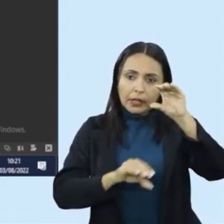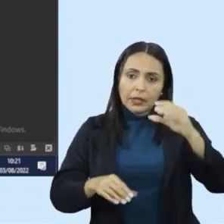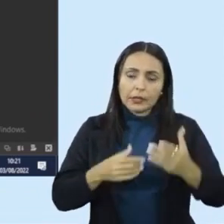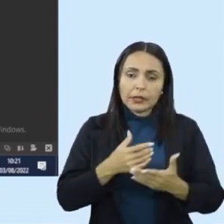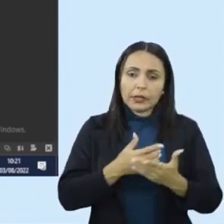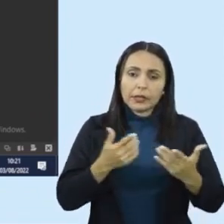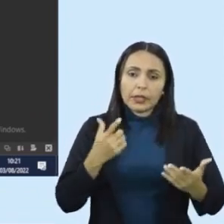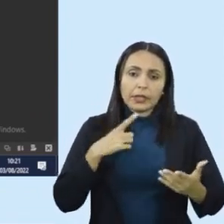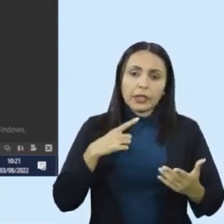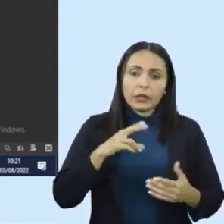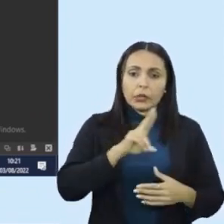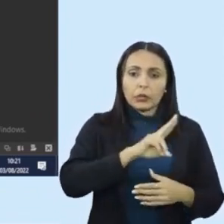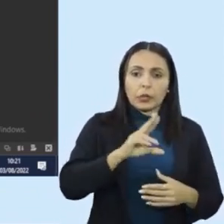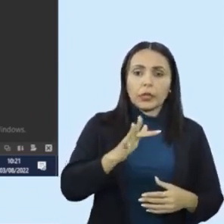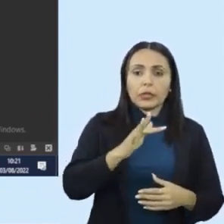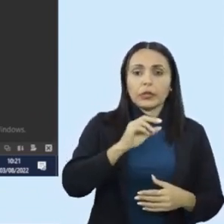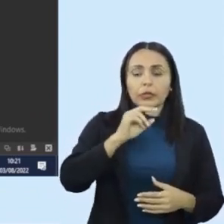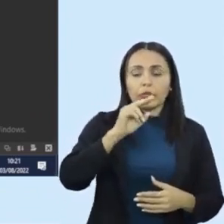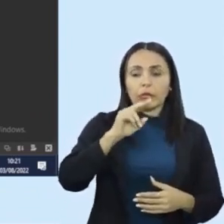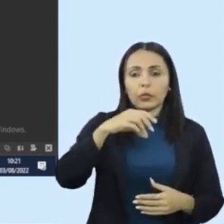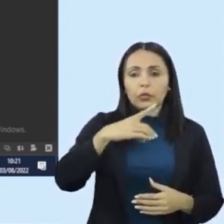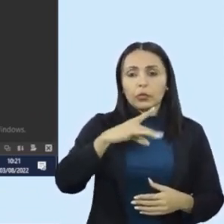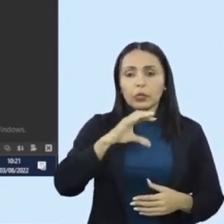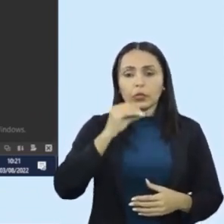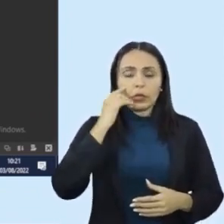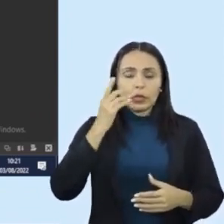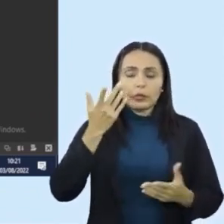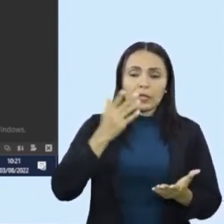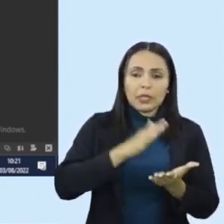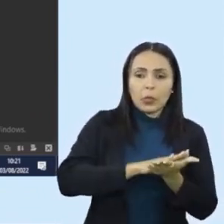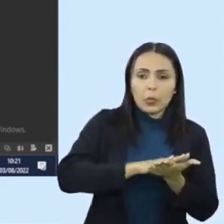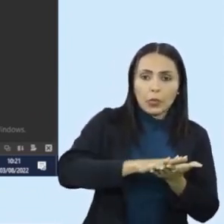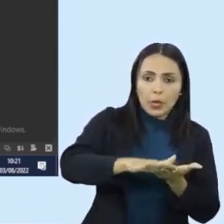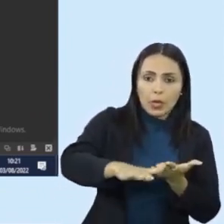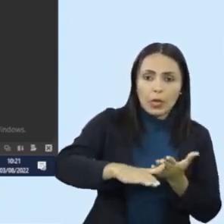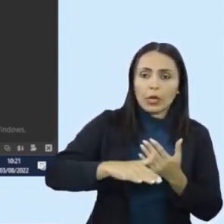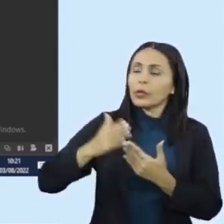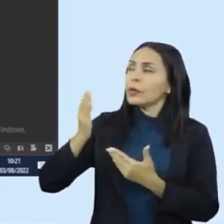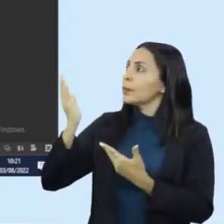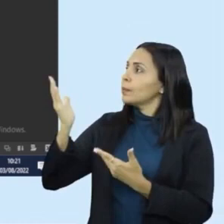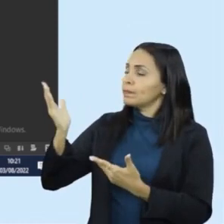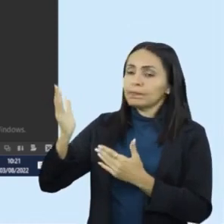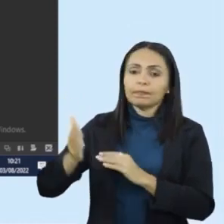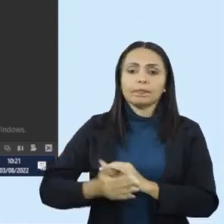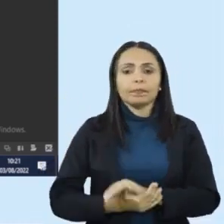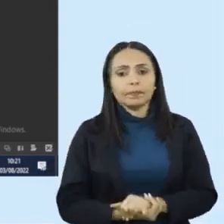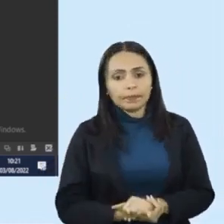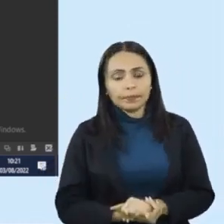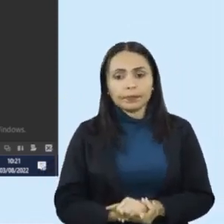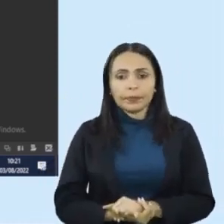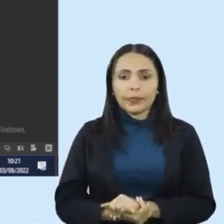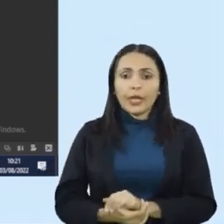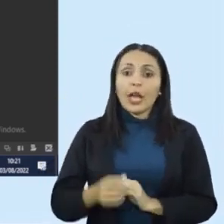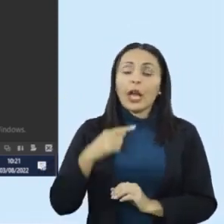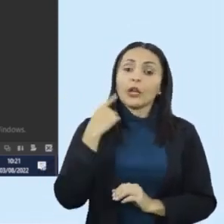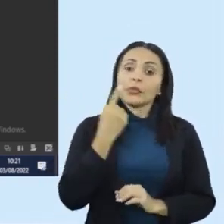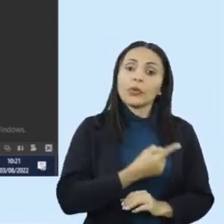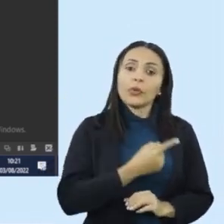a qual vai ter o nome de fundo, que representa o nosso plano de fundo, né? E aqui é onde fica a